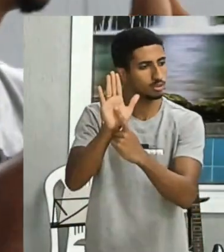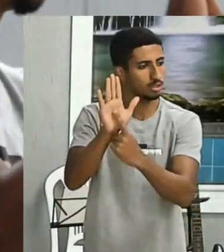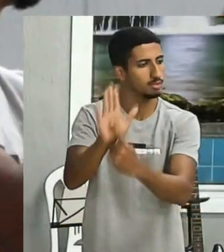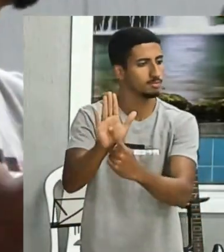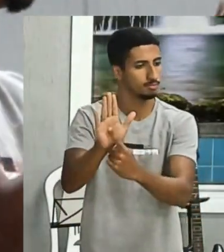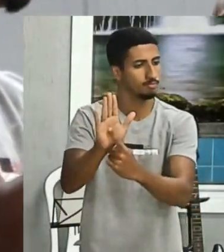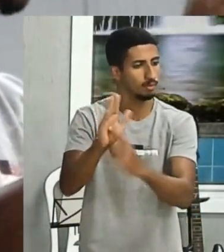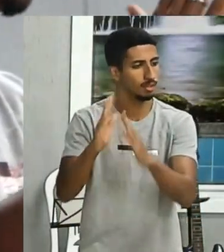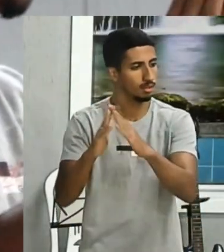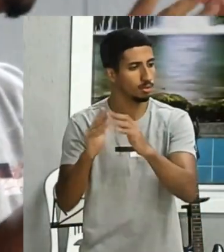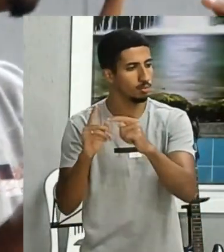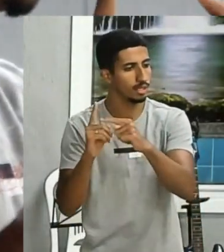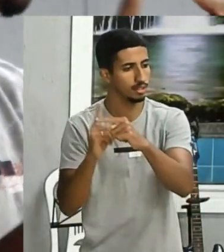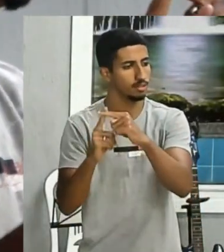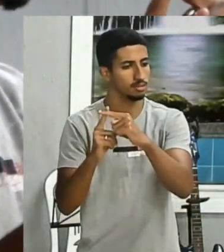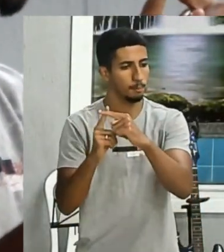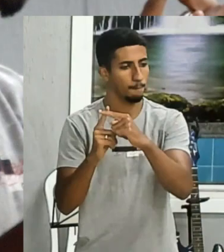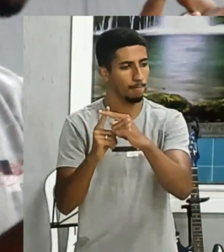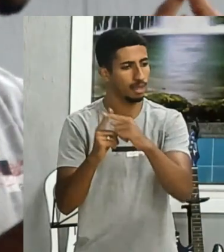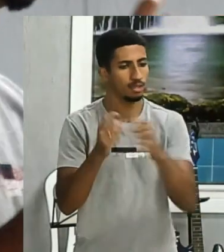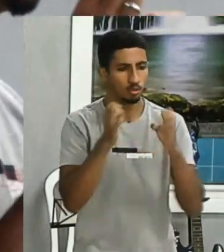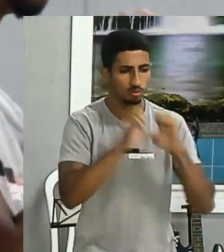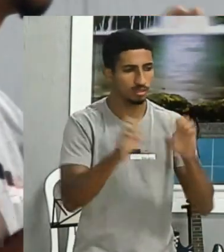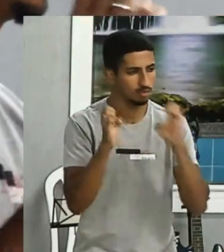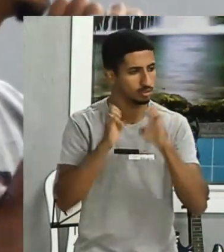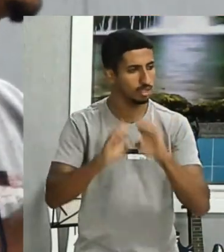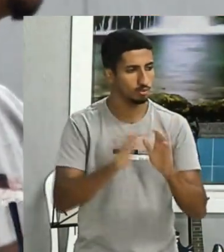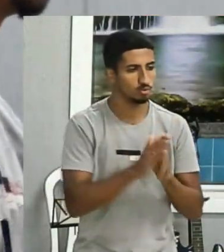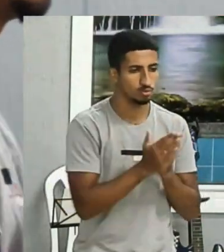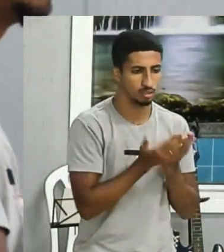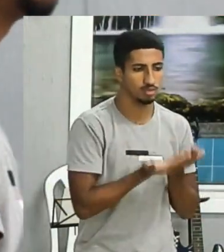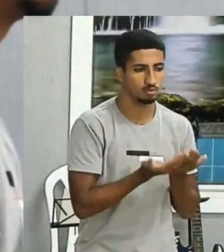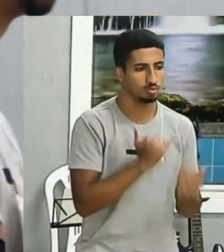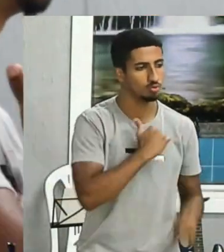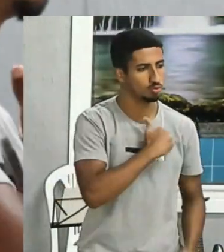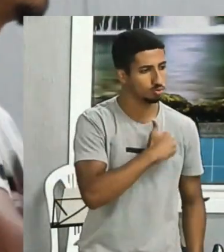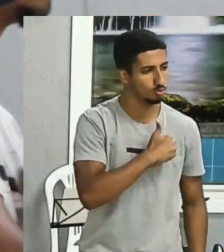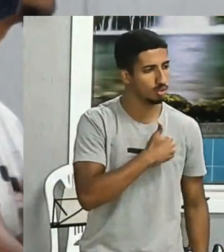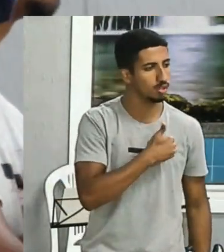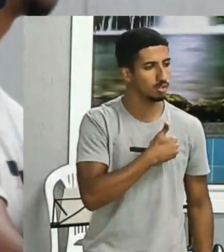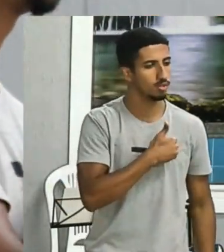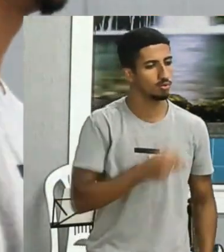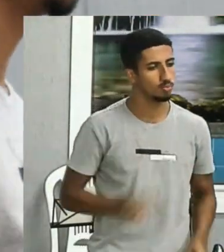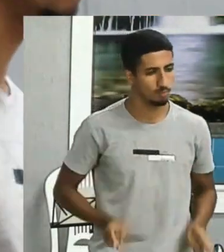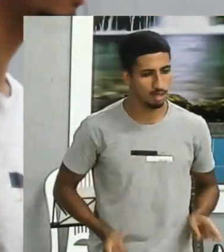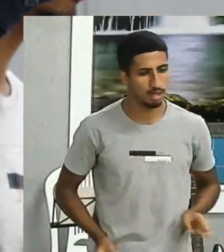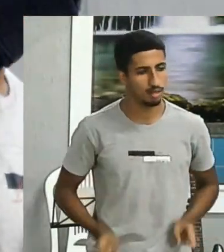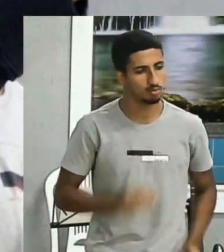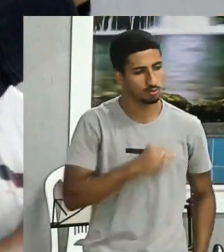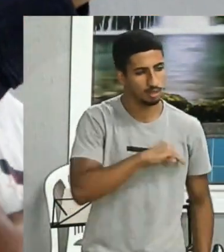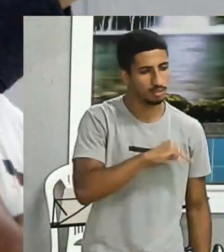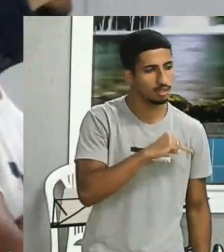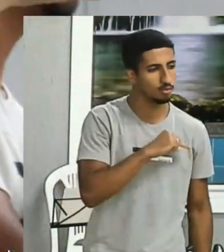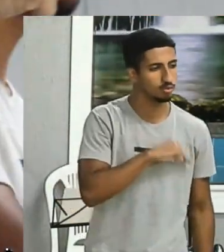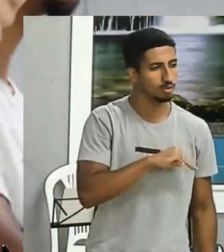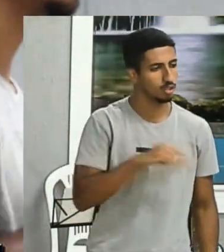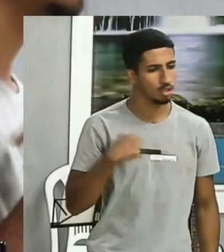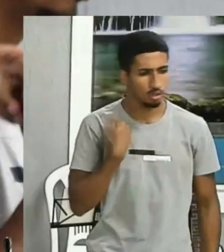Nos evangelhos, nós encontramos as obras de Cristo, o que ele